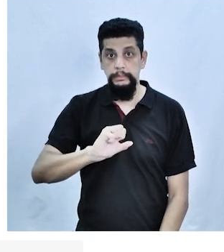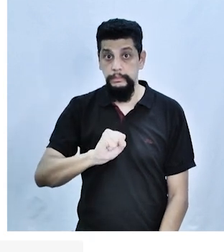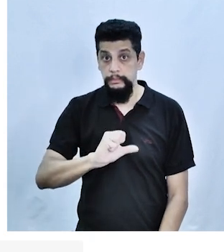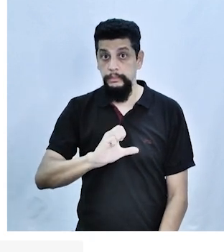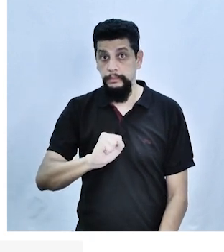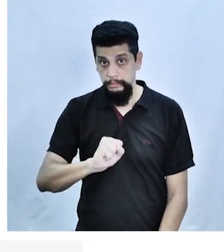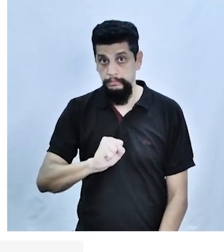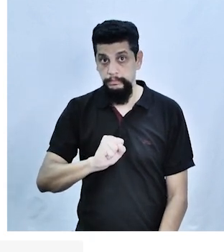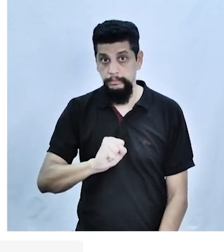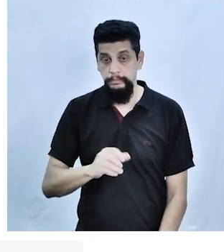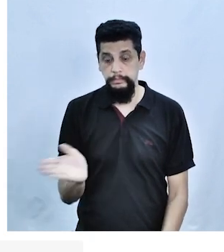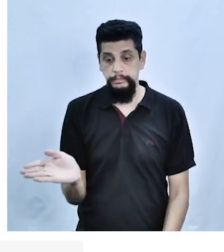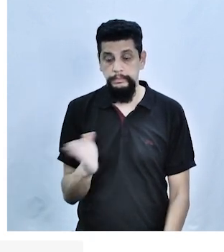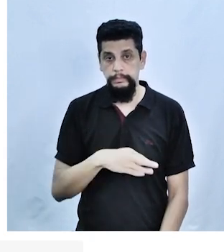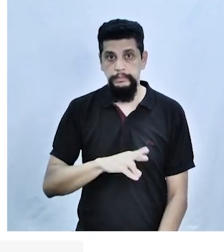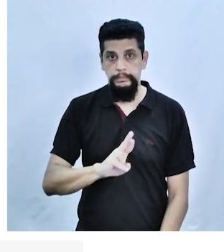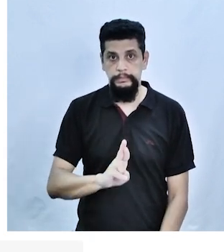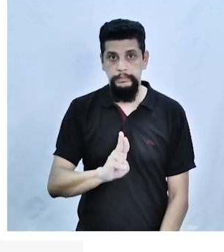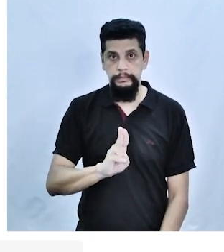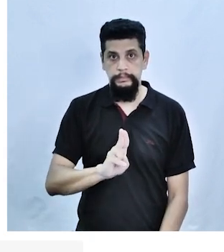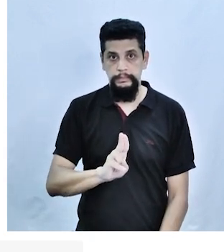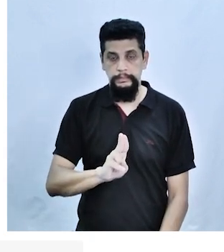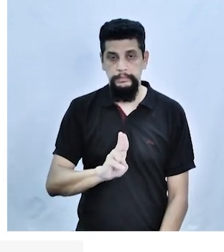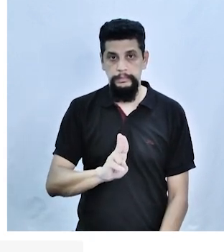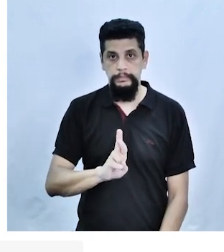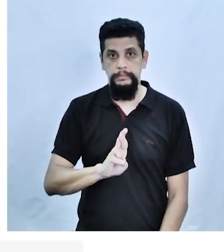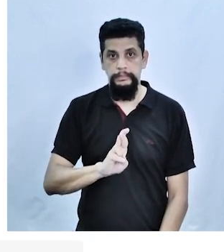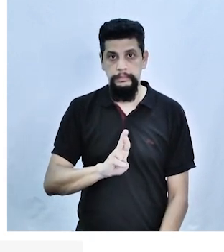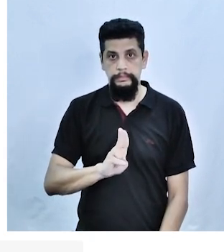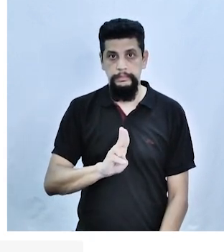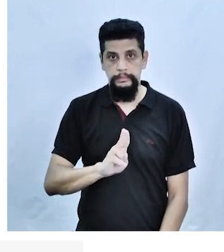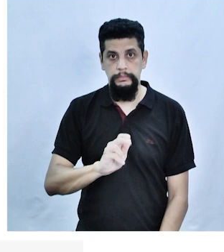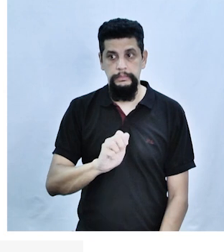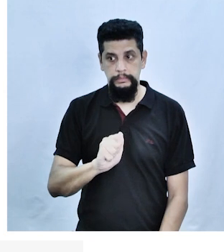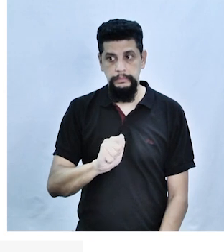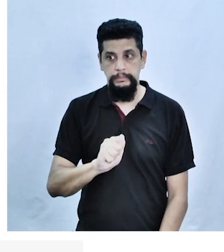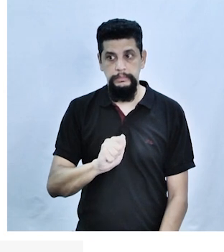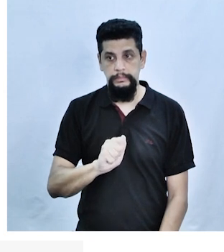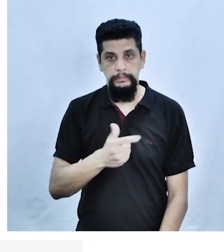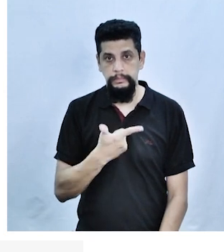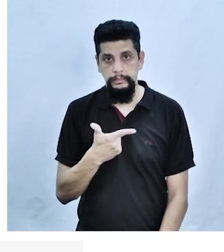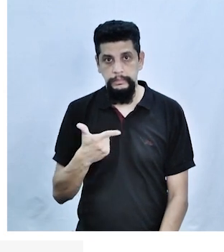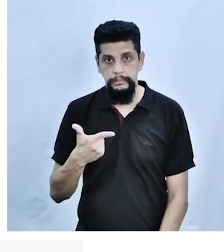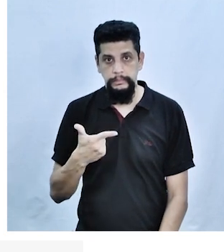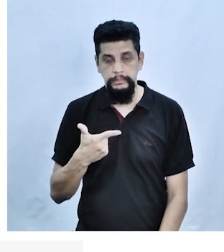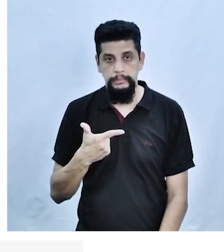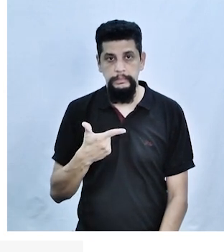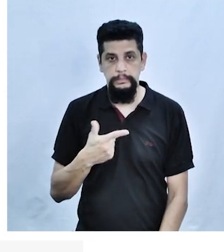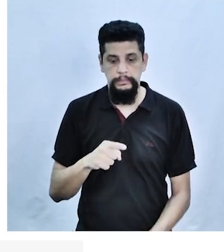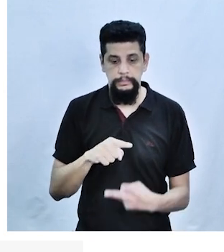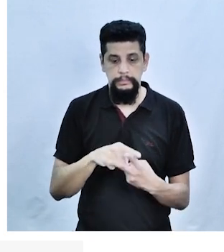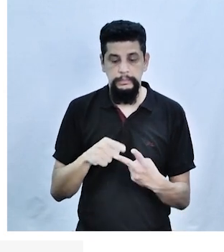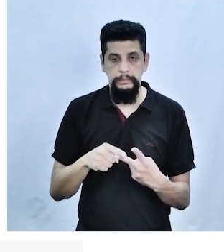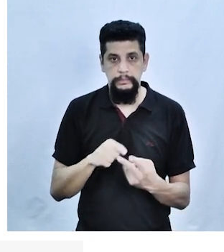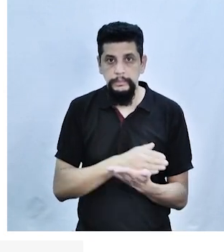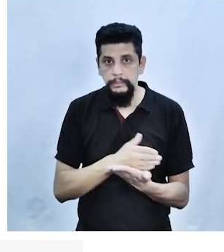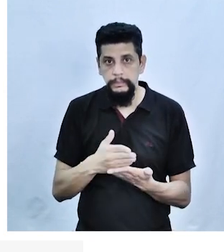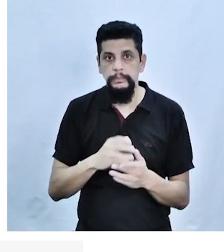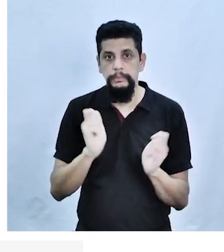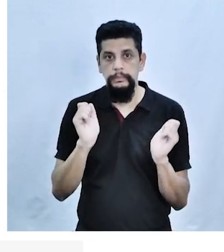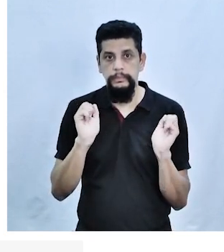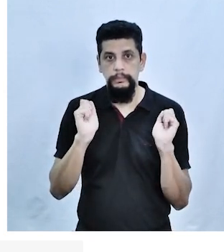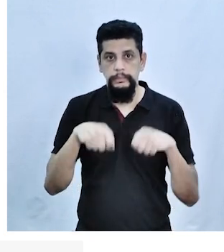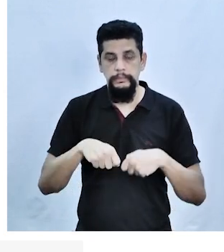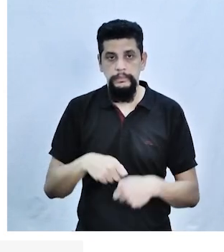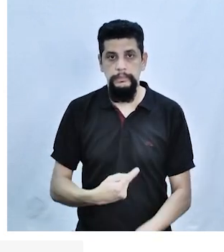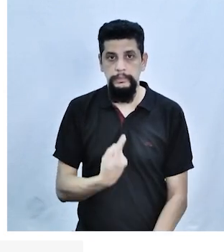S. Isso aí. Na palavra rua, a professora Liliane já nos contou que não tem como usar dois R's no começo. Então,